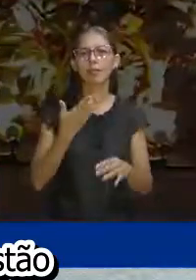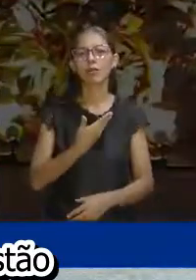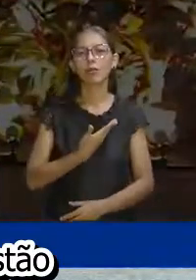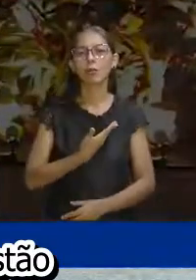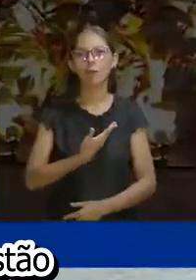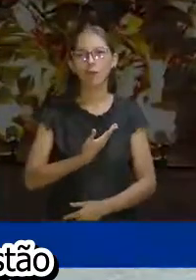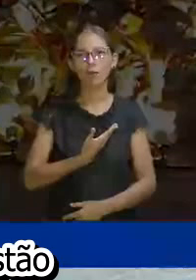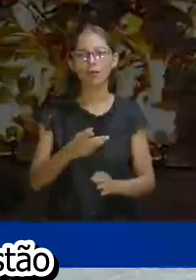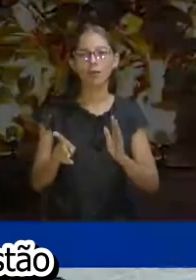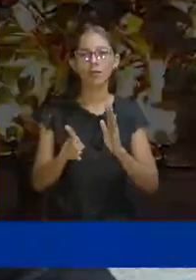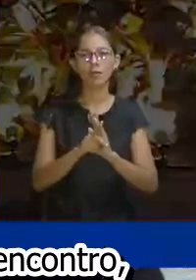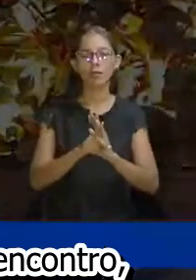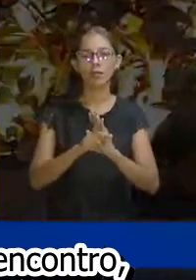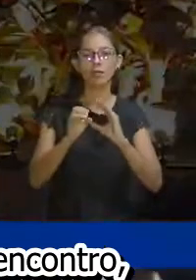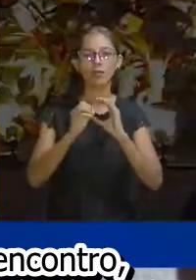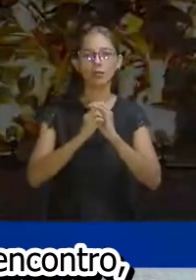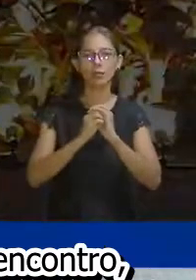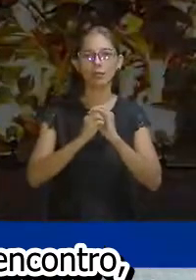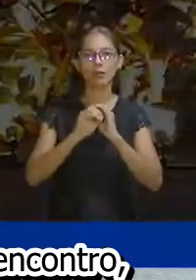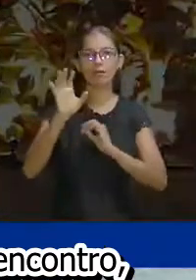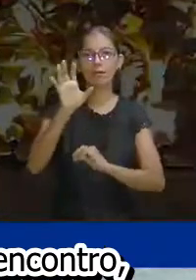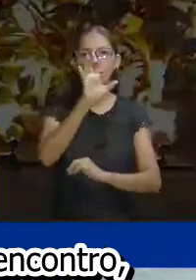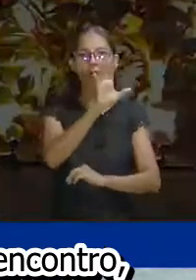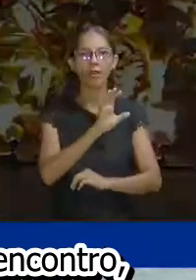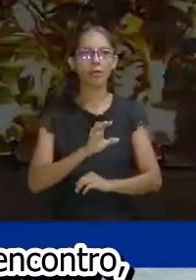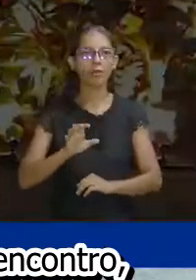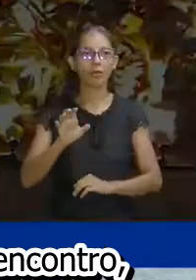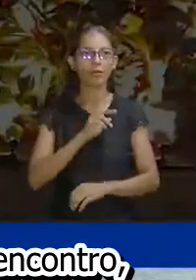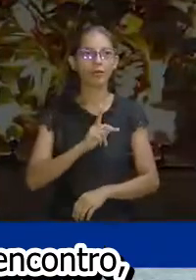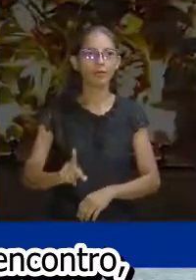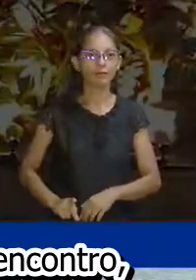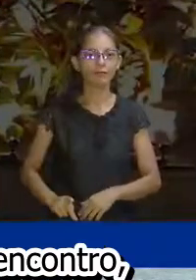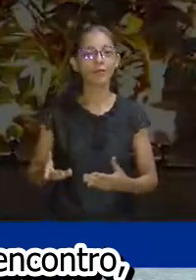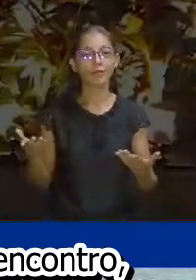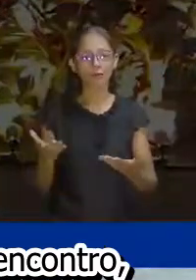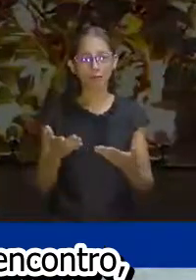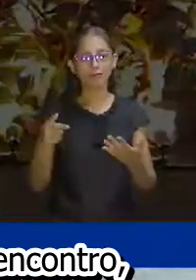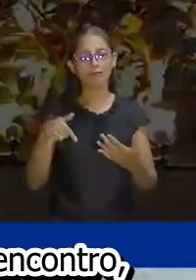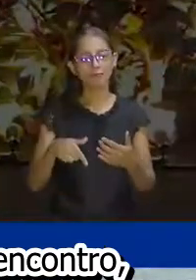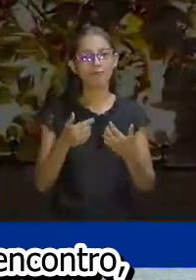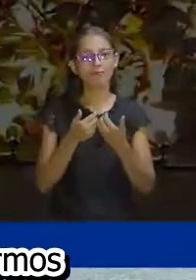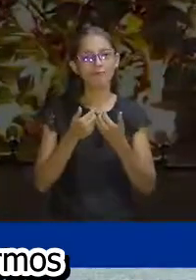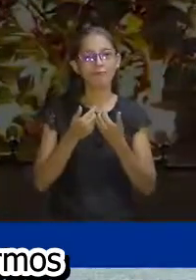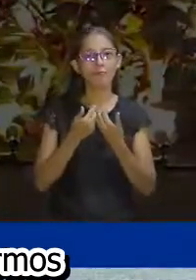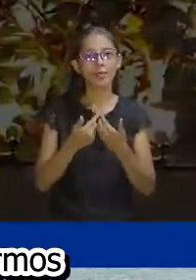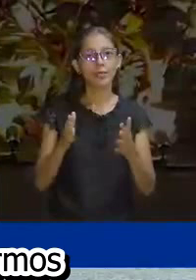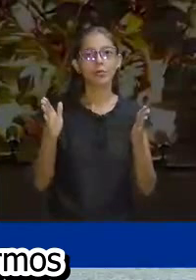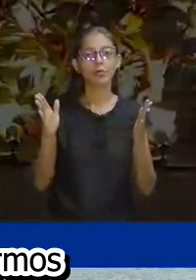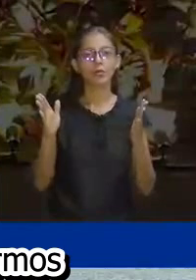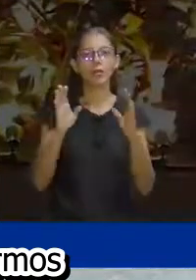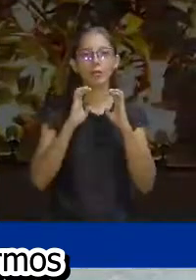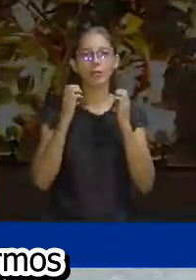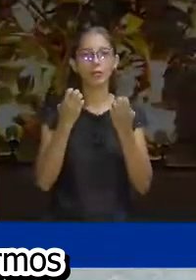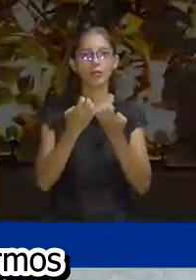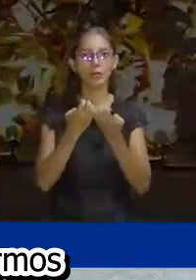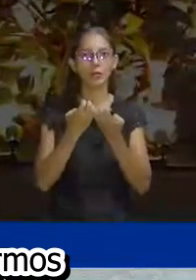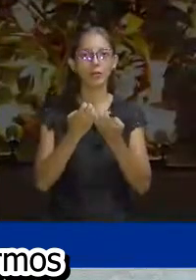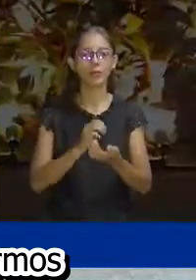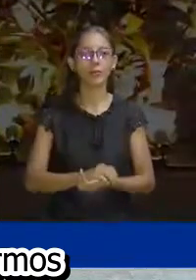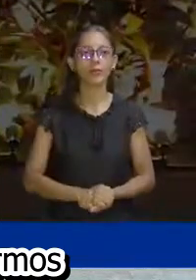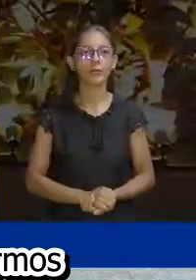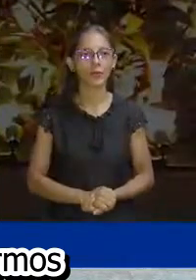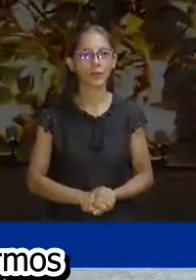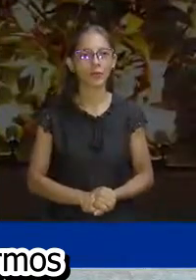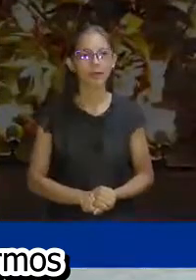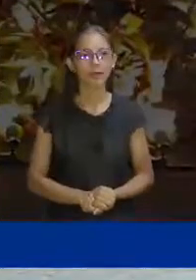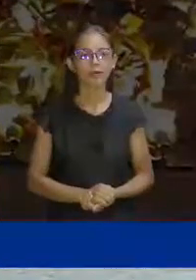regionais eleitorais que estão aqui na abertura desse importante evento, importante encontro, já que é a nossa última oportunidade